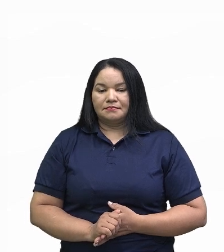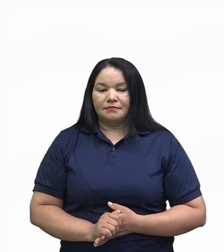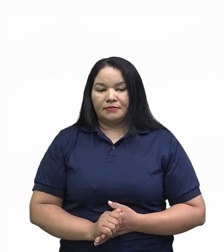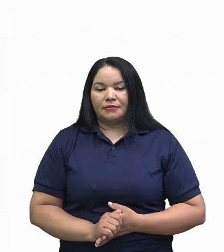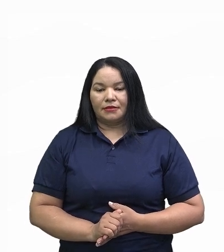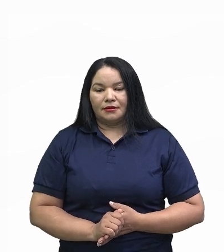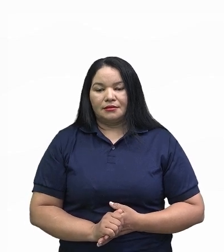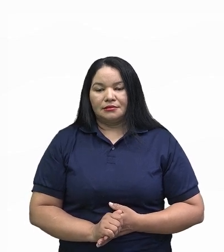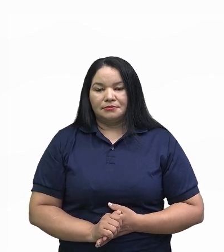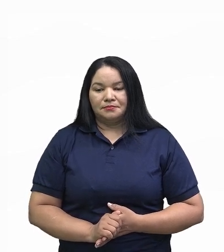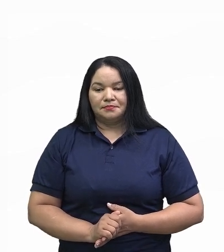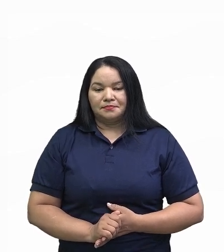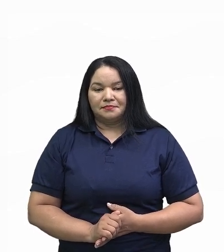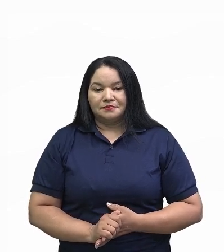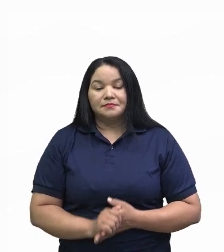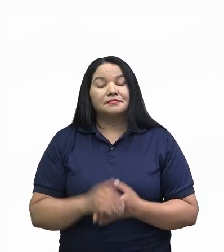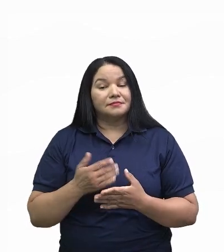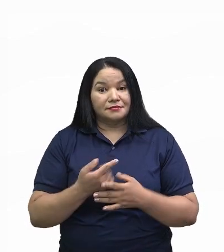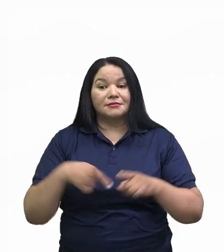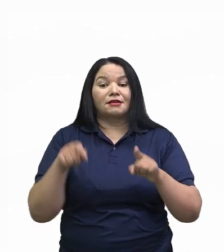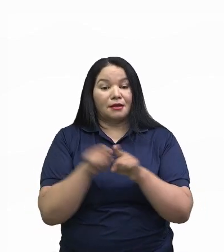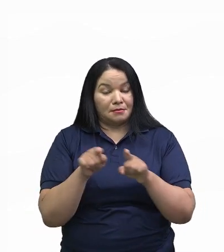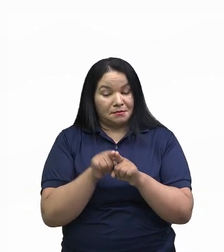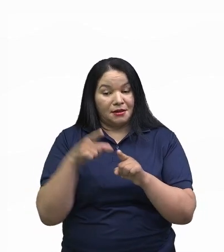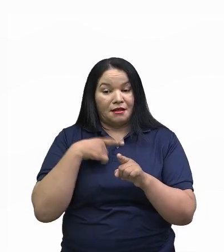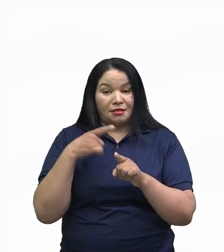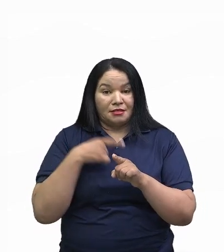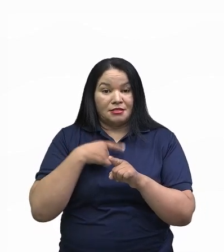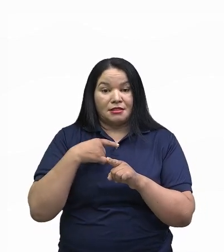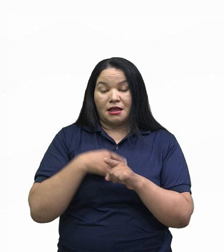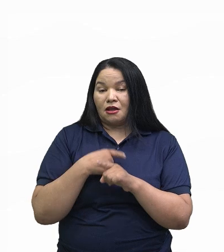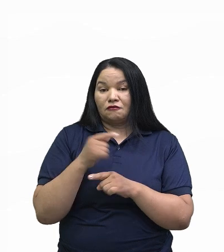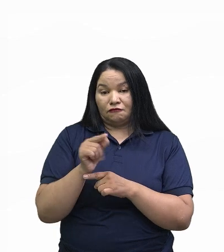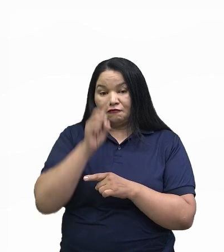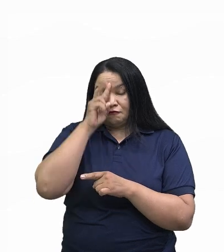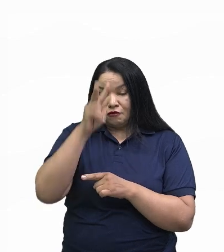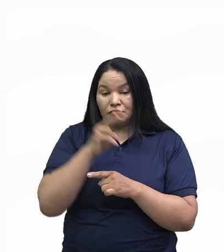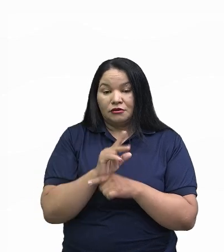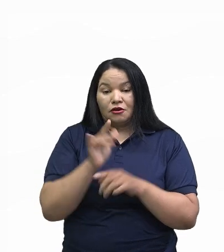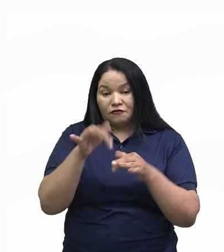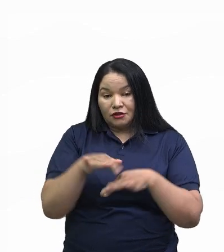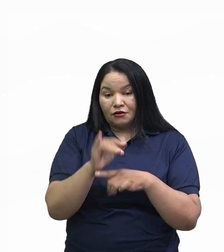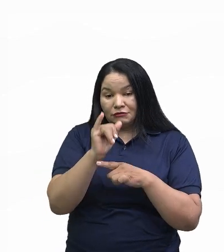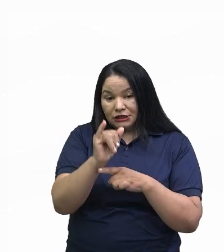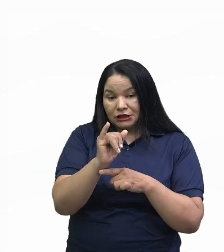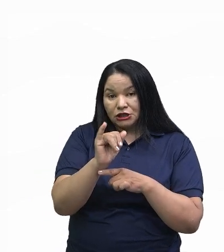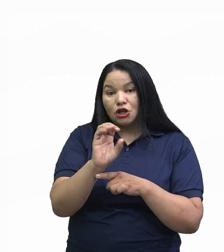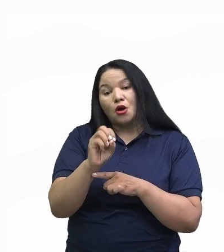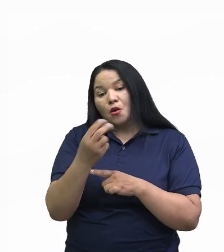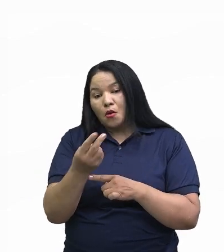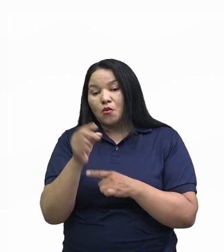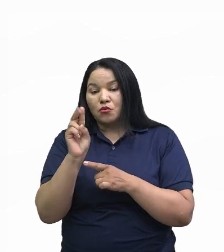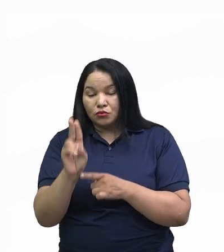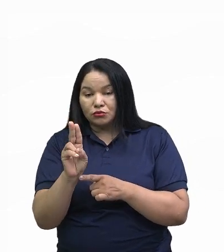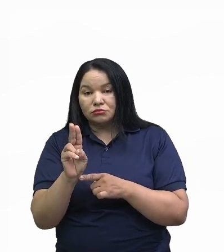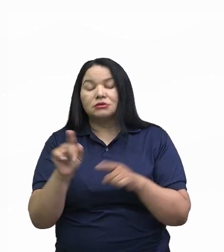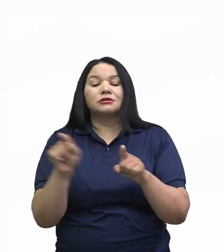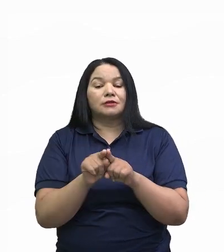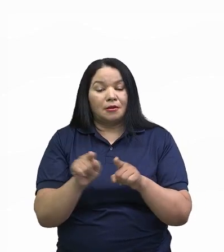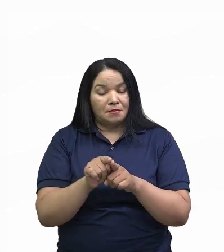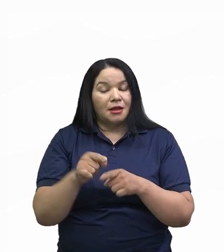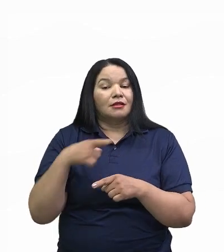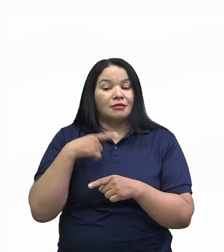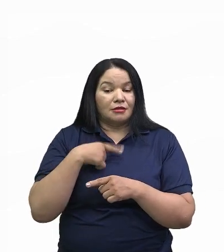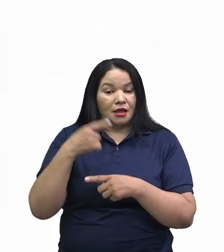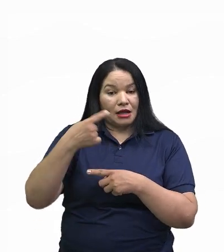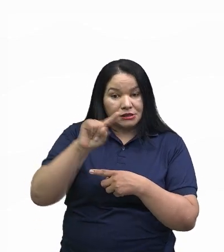eles são tônicos também, terminados em I ou U. Eles são tônicos e continuam recebendo acento, desde